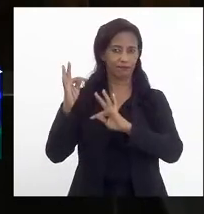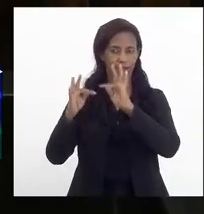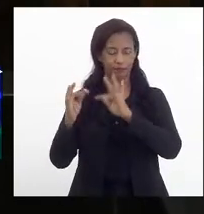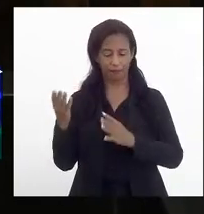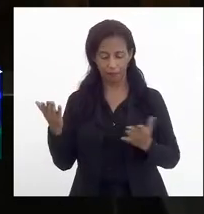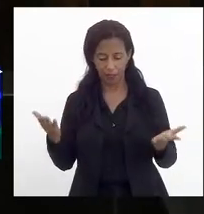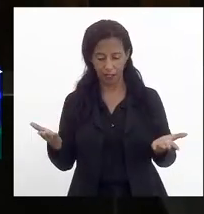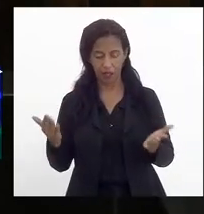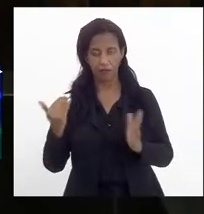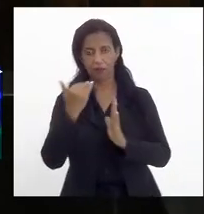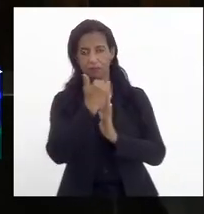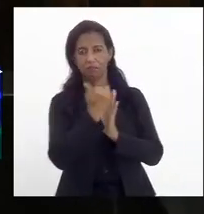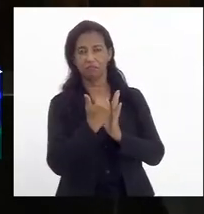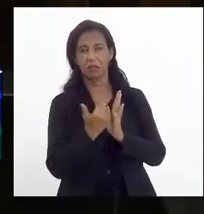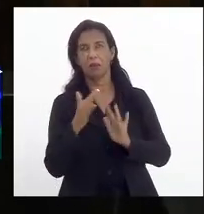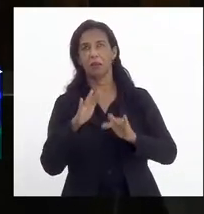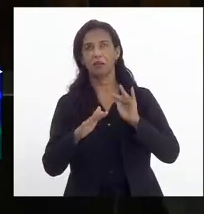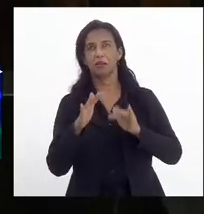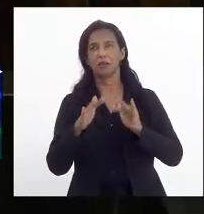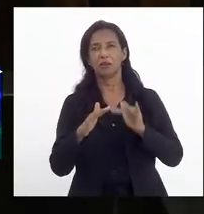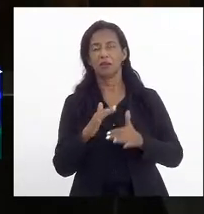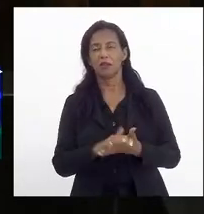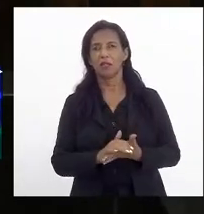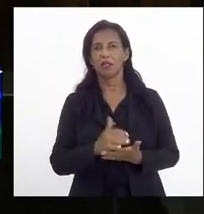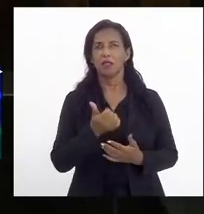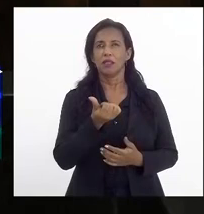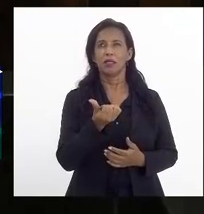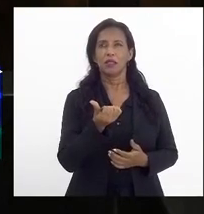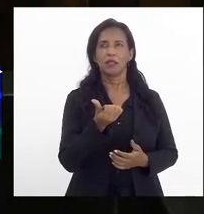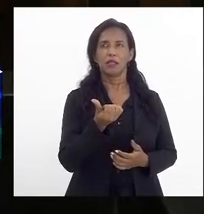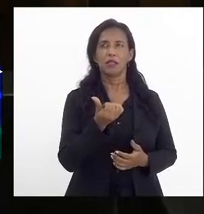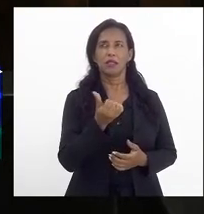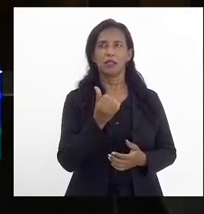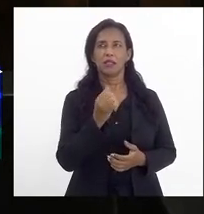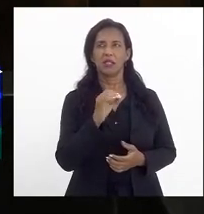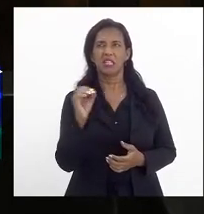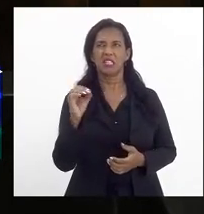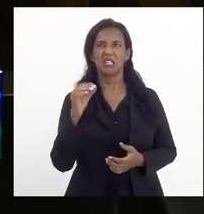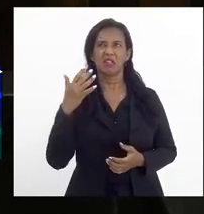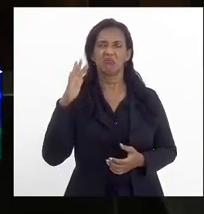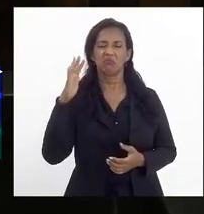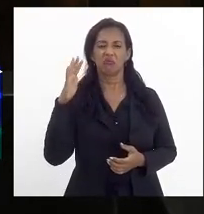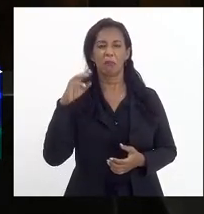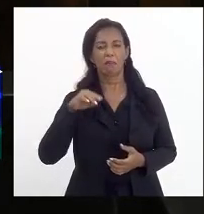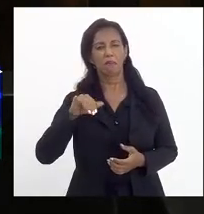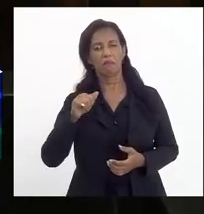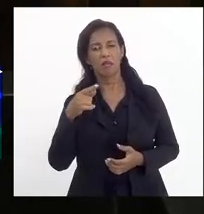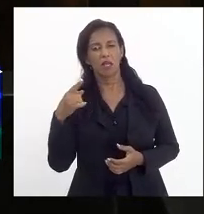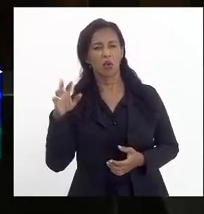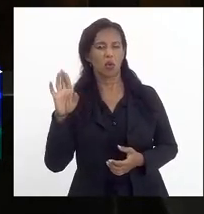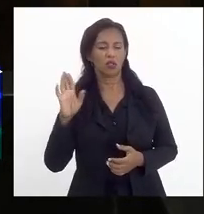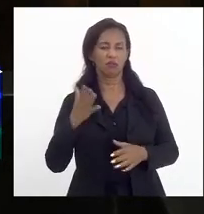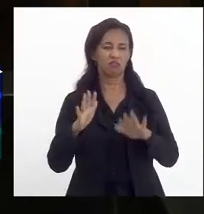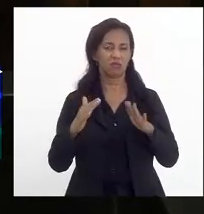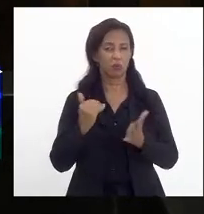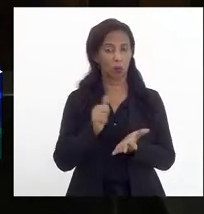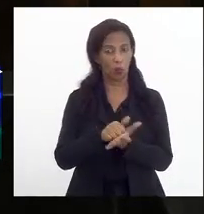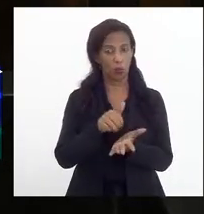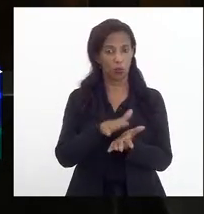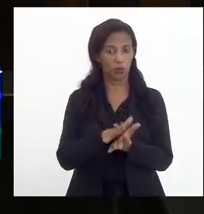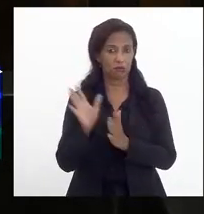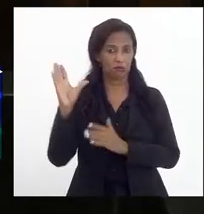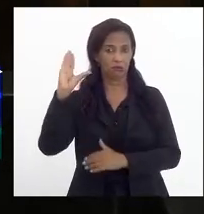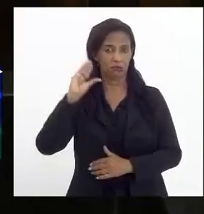tava na ordem 12 600 e poucos milhões e por via de consequência